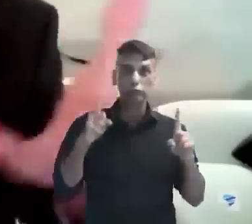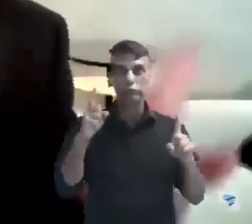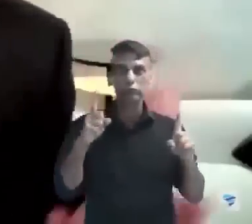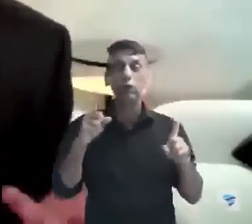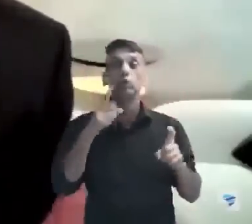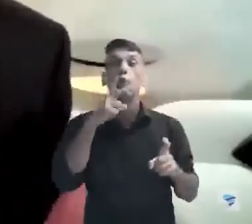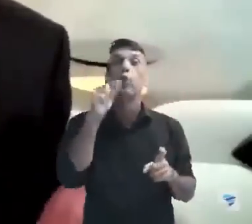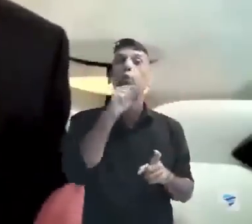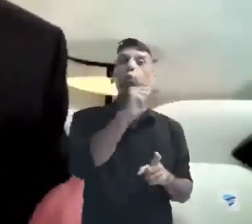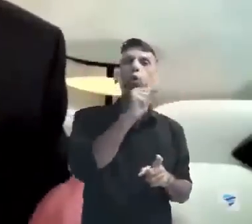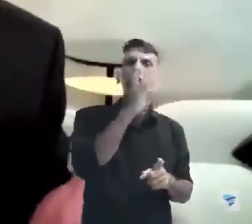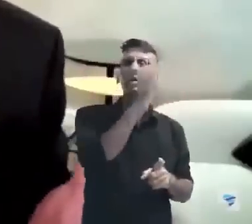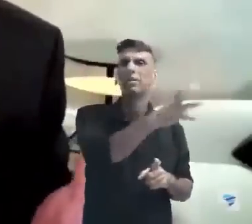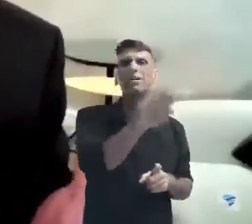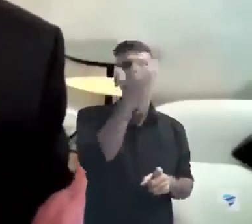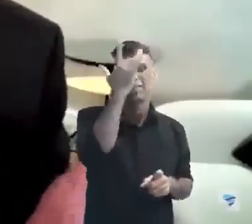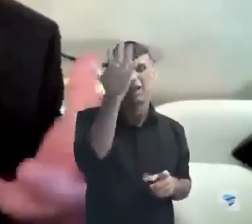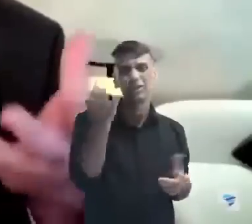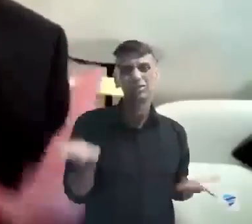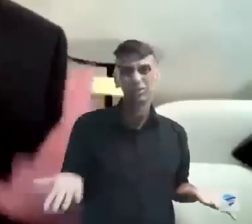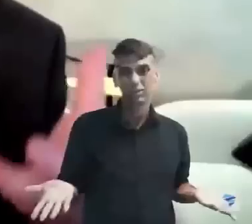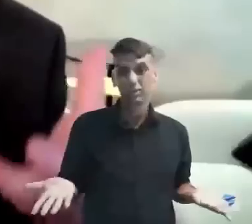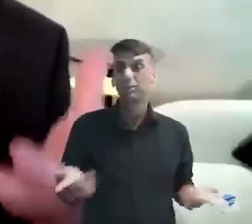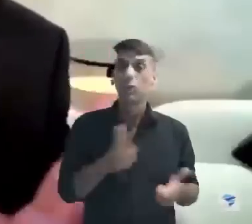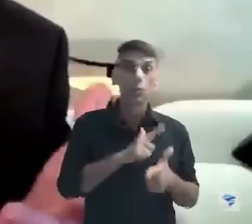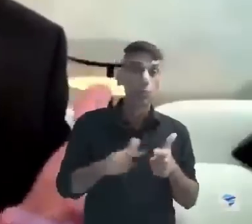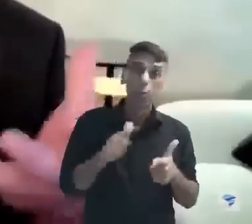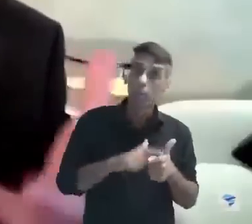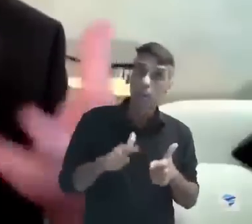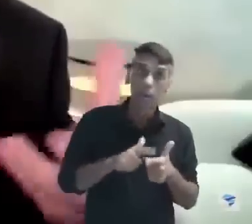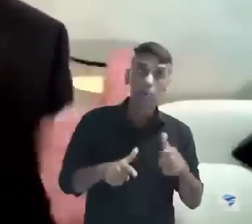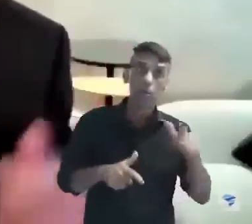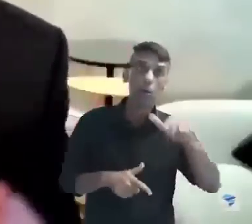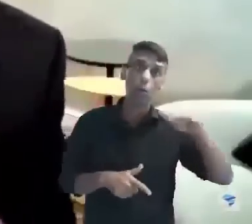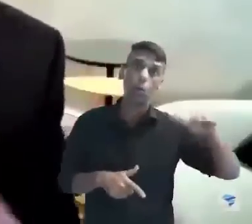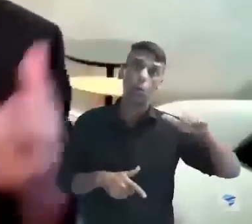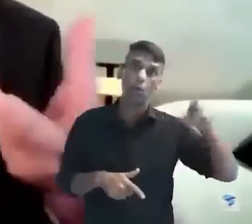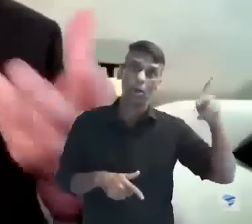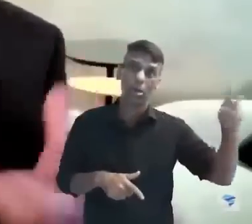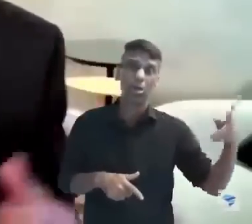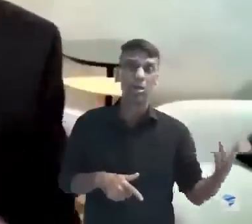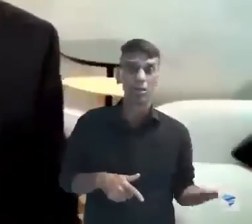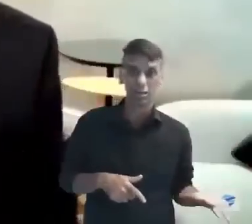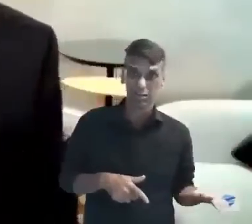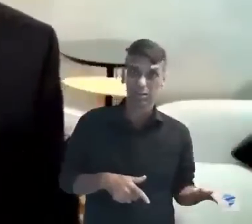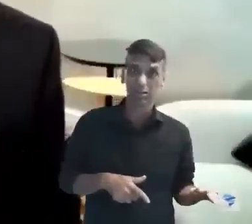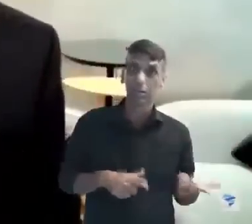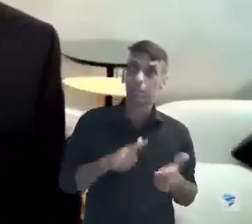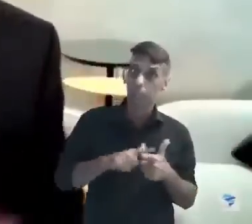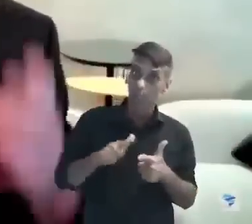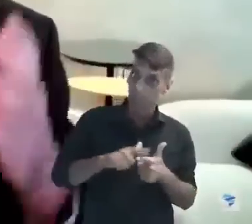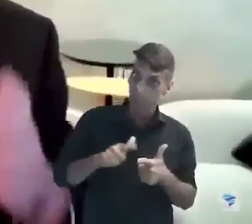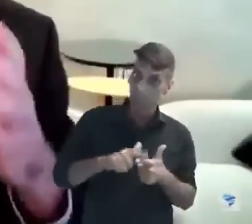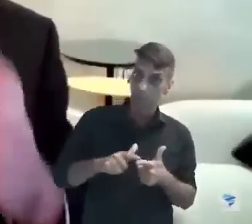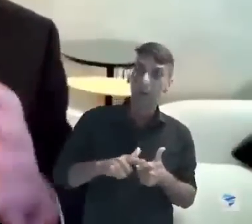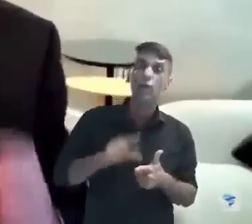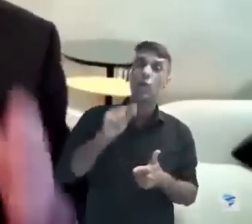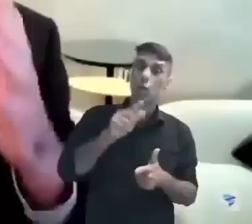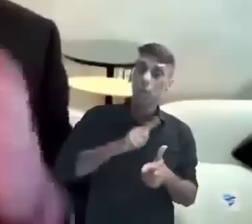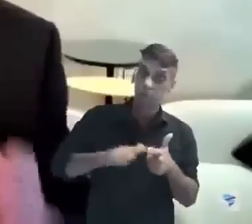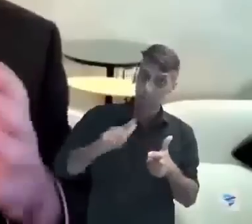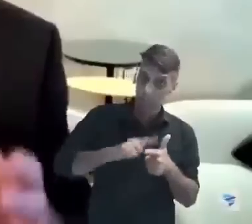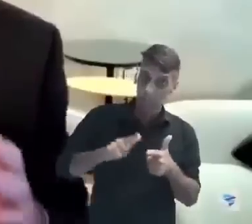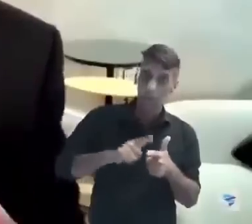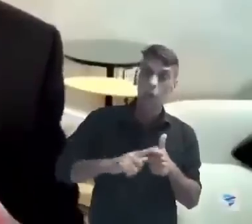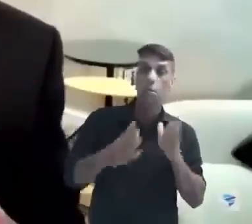caricaturalmente denunciar o Bolsonaro. Mas o problema não é este, sendo este um gravíssimo sintoma do problema. O problema, volto a dizer, é o